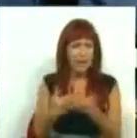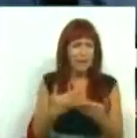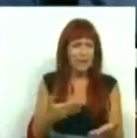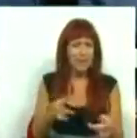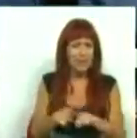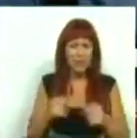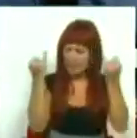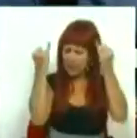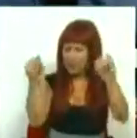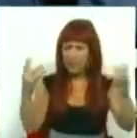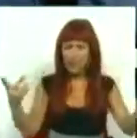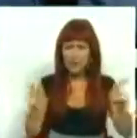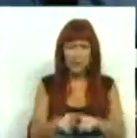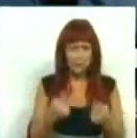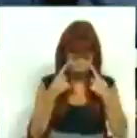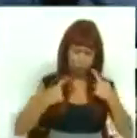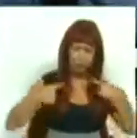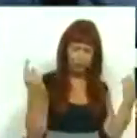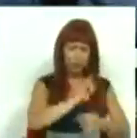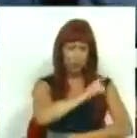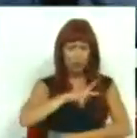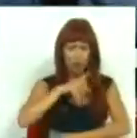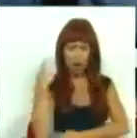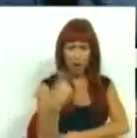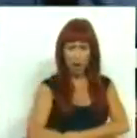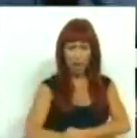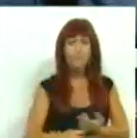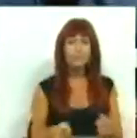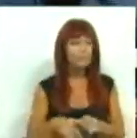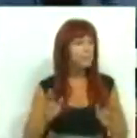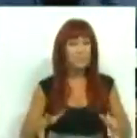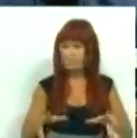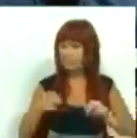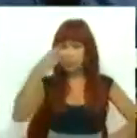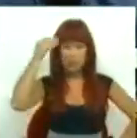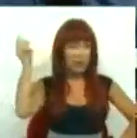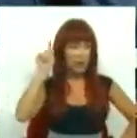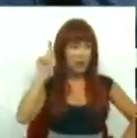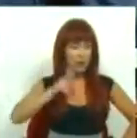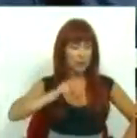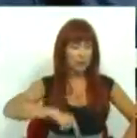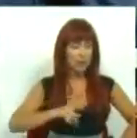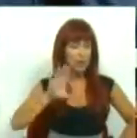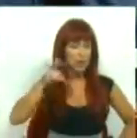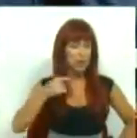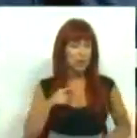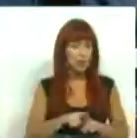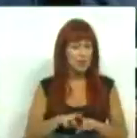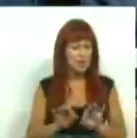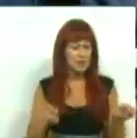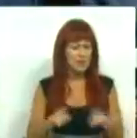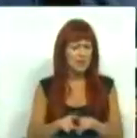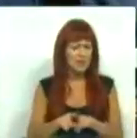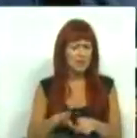garantir a independência e afirmar a soberania de Portugal. Não devemos nunca esquecer que Portugal é um Estado a coincidir